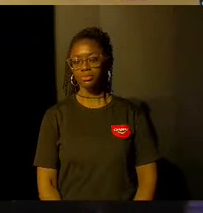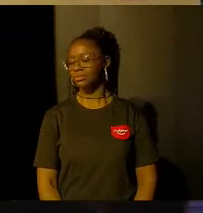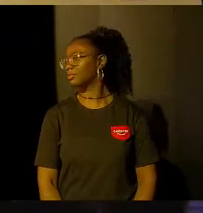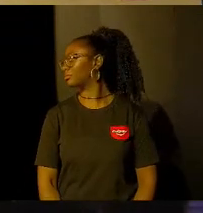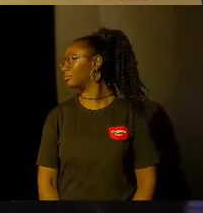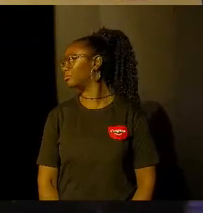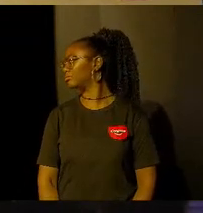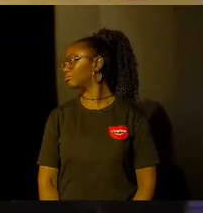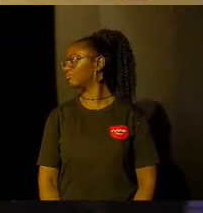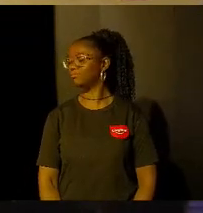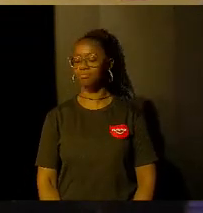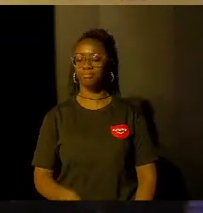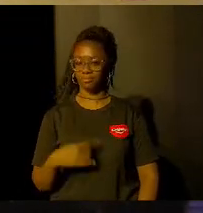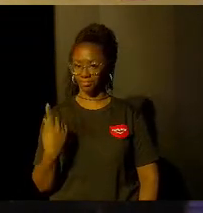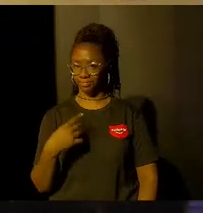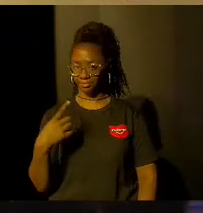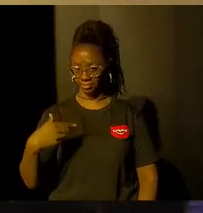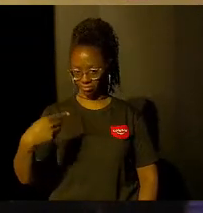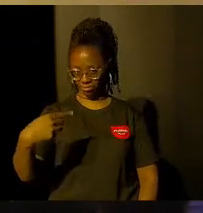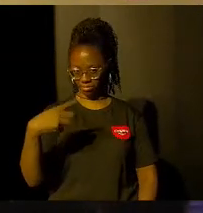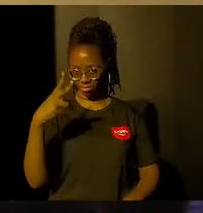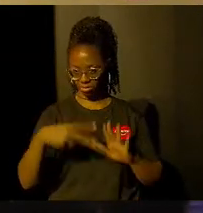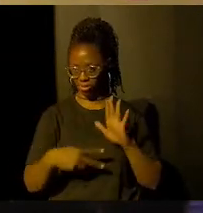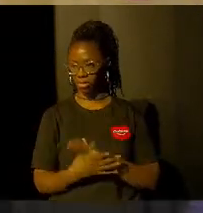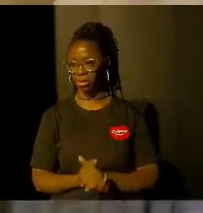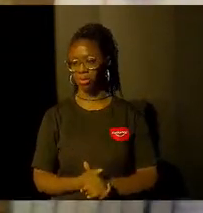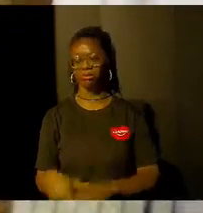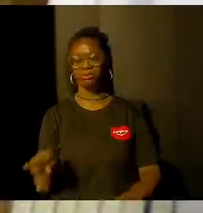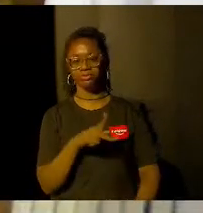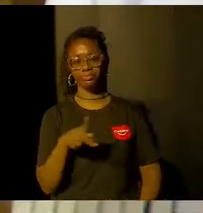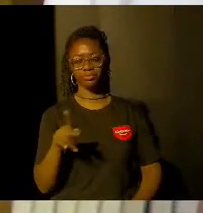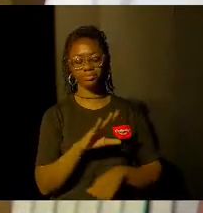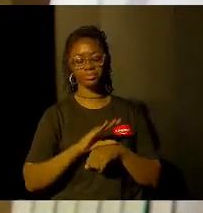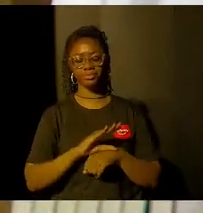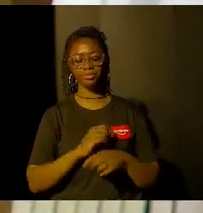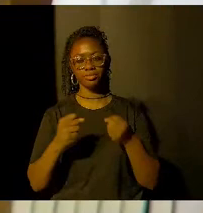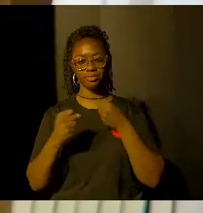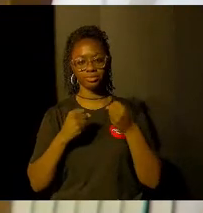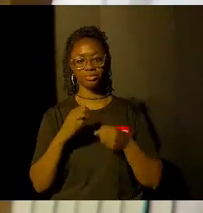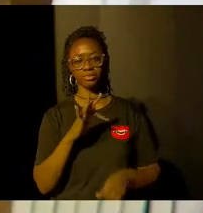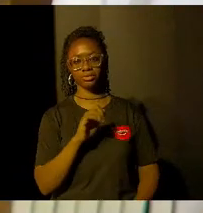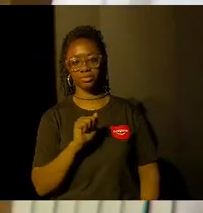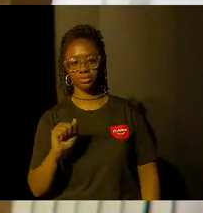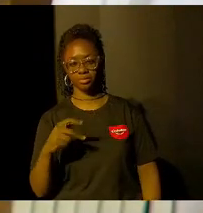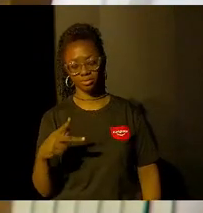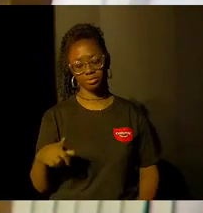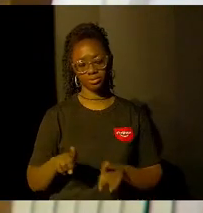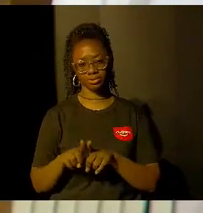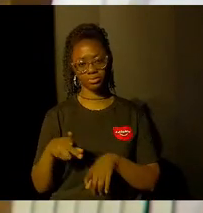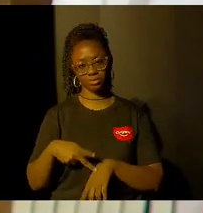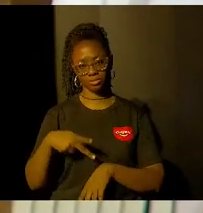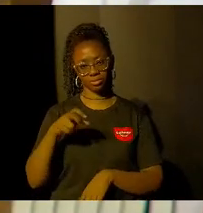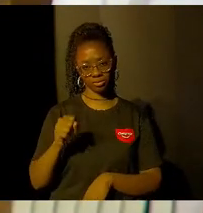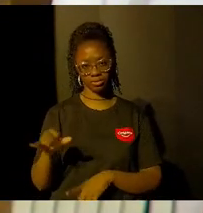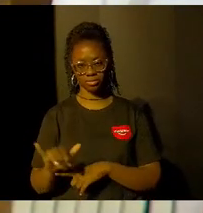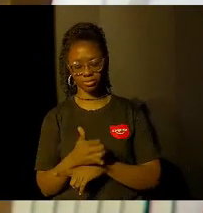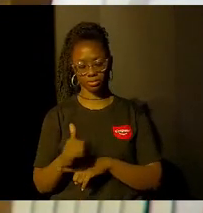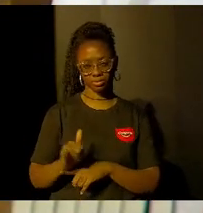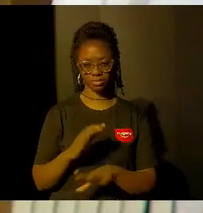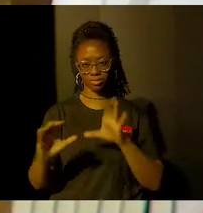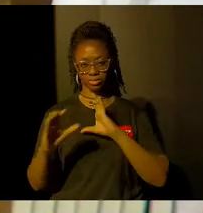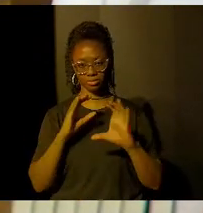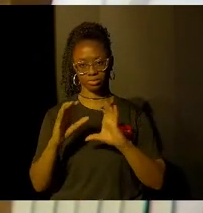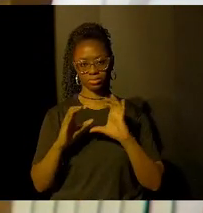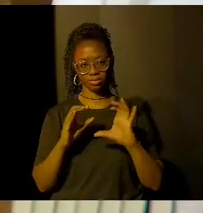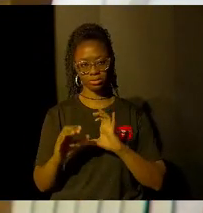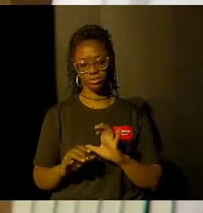a gente vai no improviso vamos lá é professora do curso de jornalismo da FAAP e da pós-graduação em estratégias de comunicação